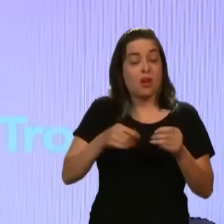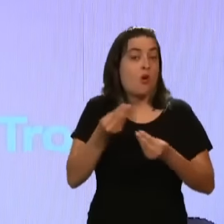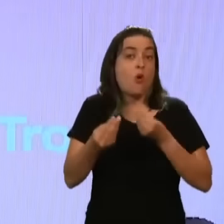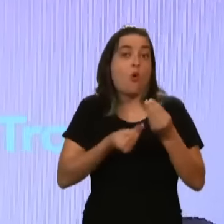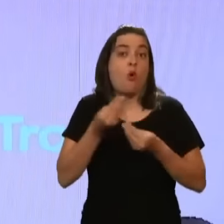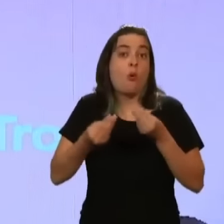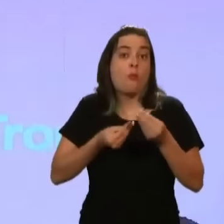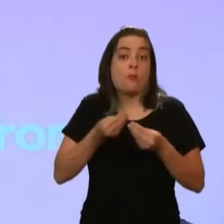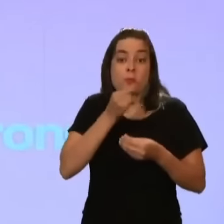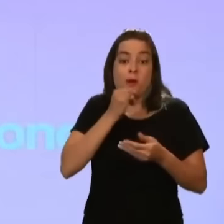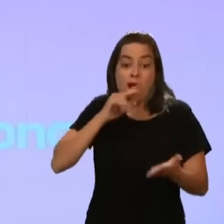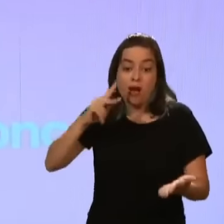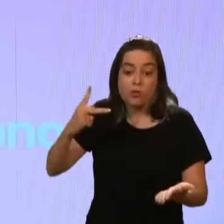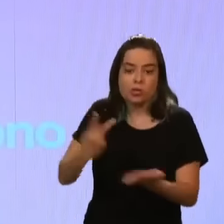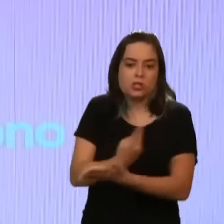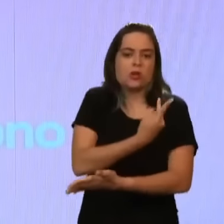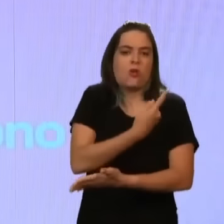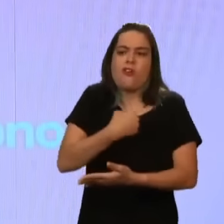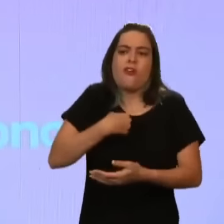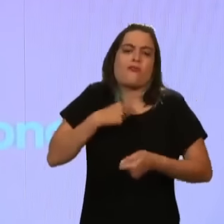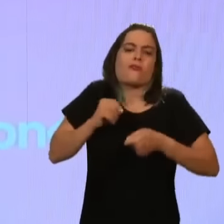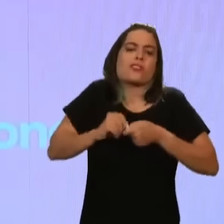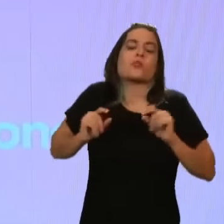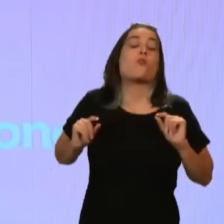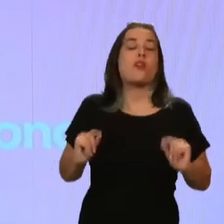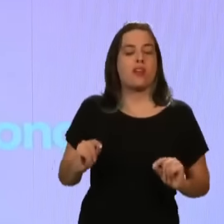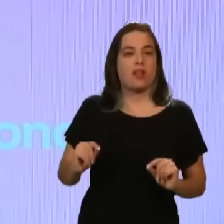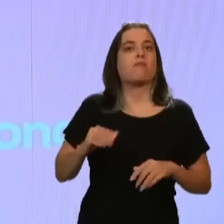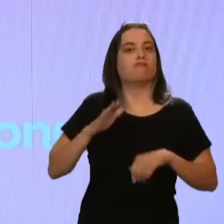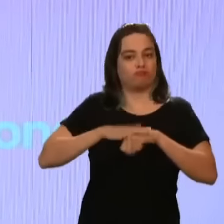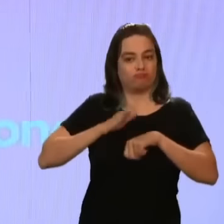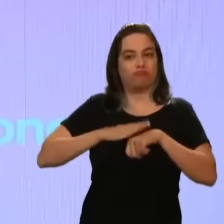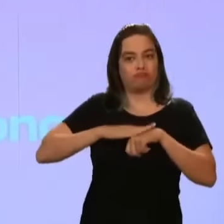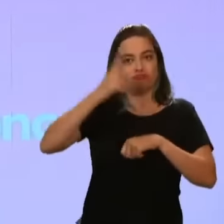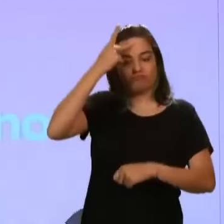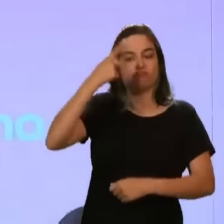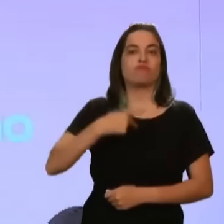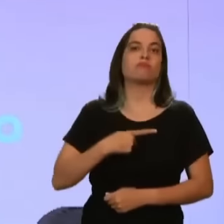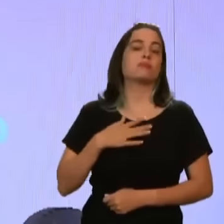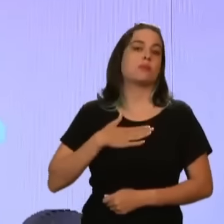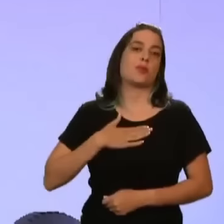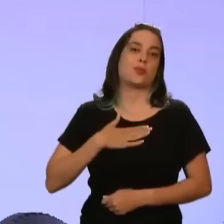vai lidar com aquilo que acontecer na sua vida. Eu não posso